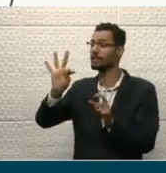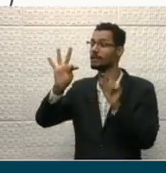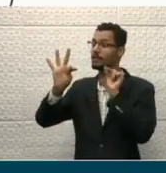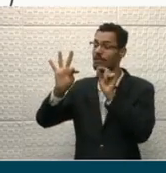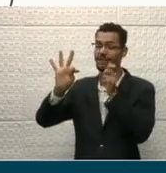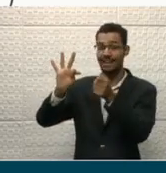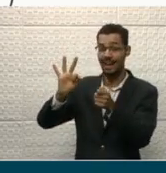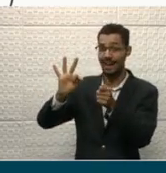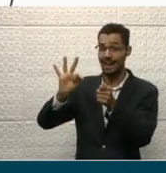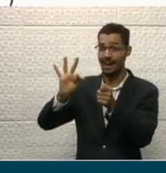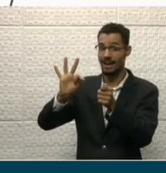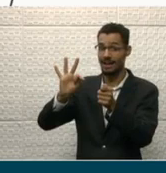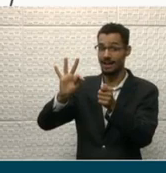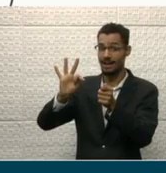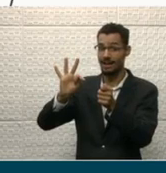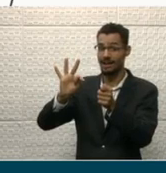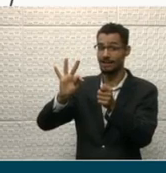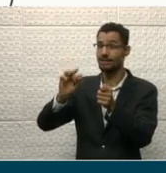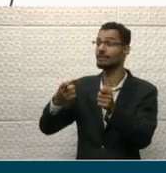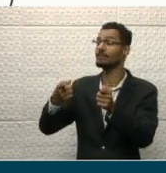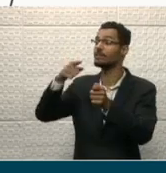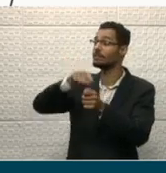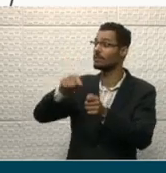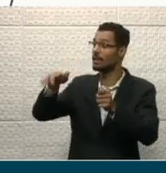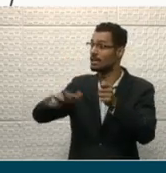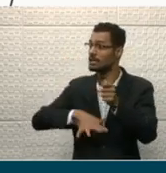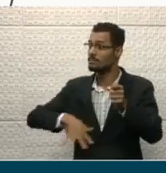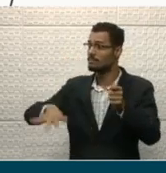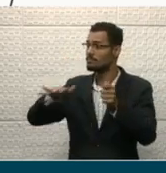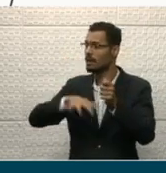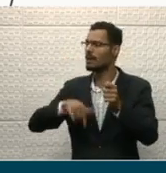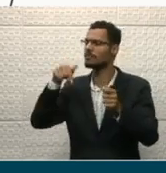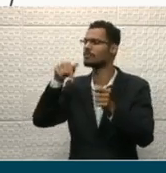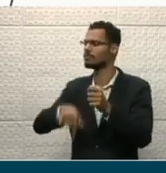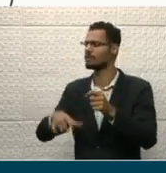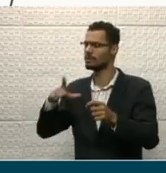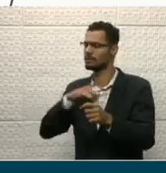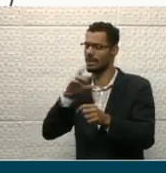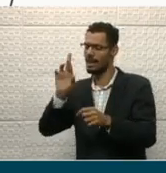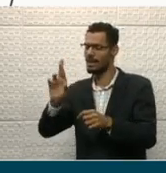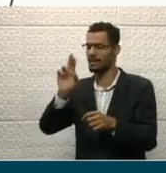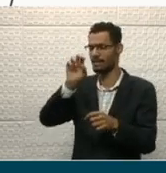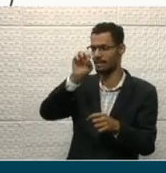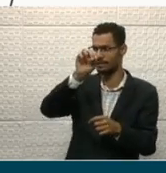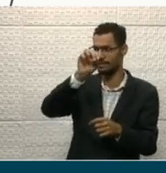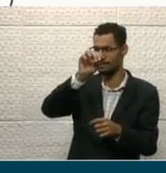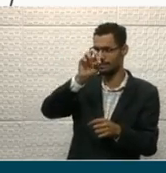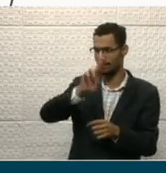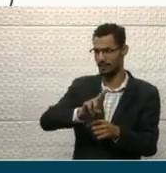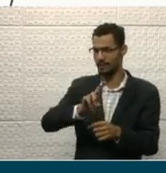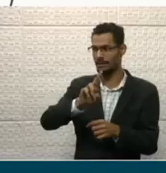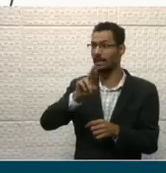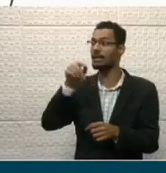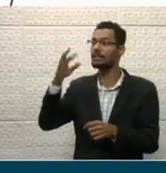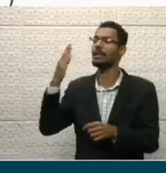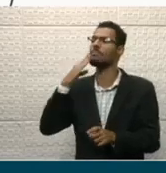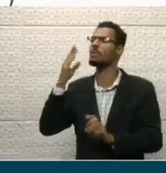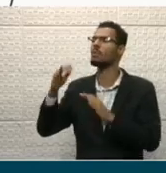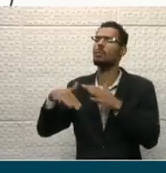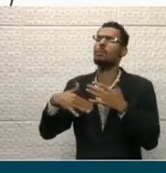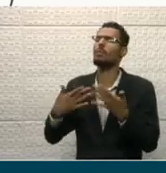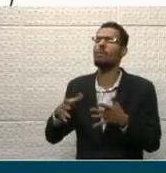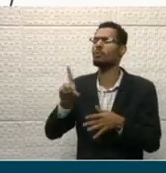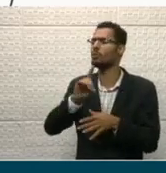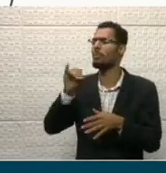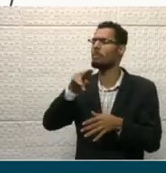transformação TA, entre espaços da forma Rn. Então, qual que vai ser a dimensão do